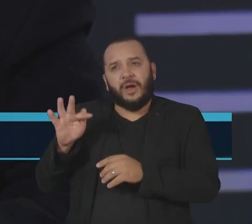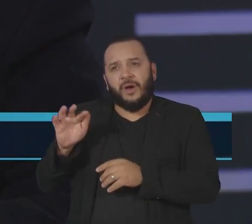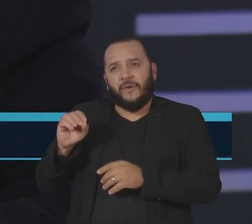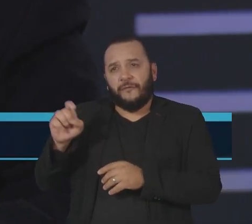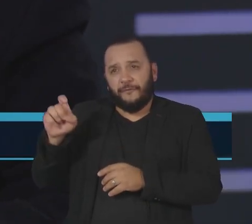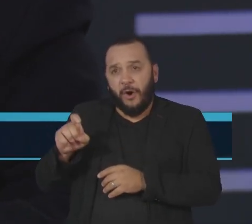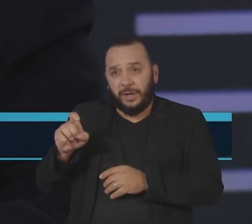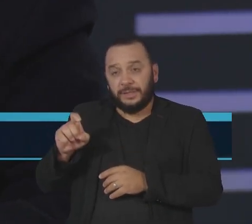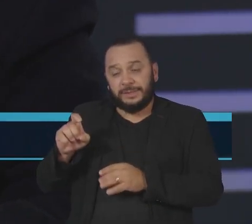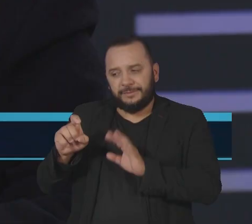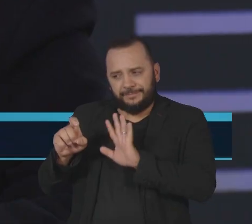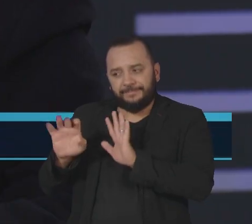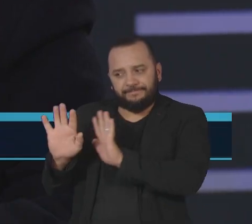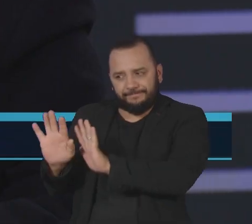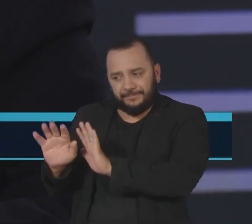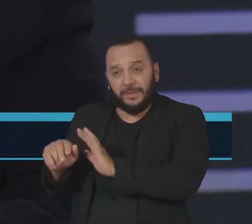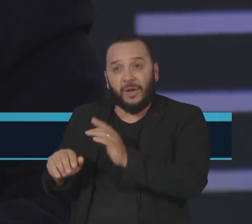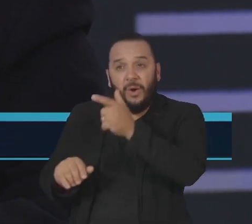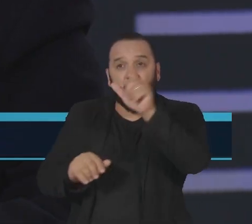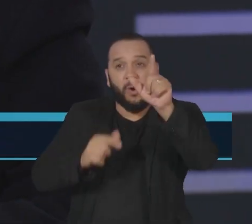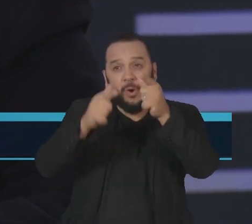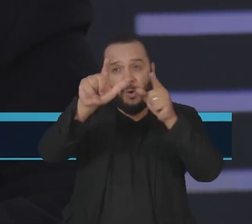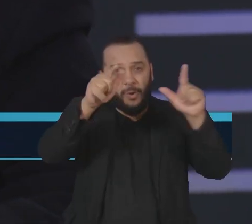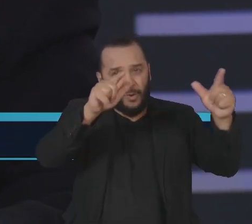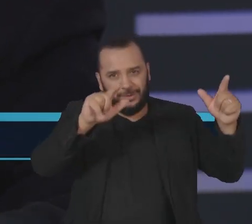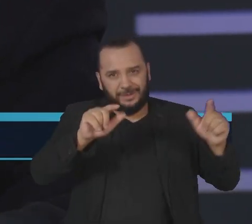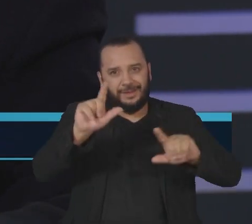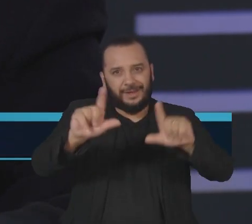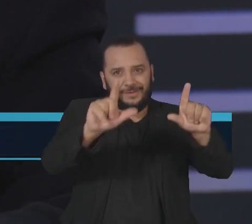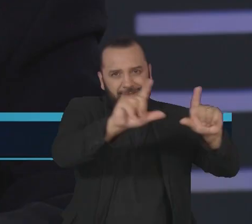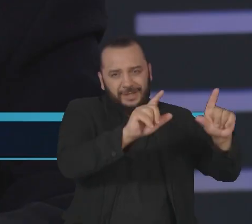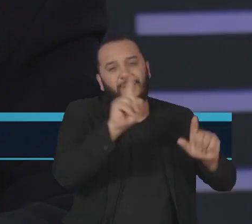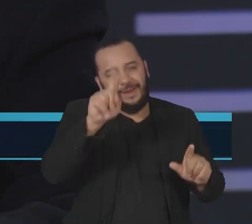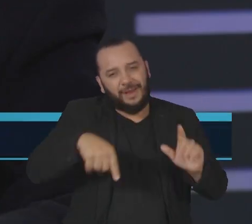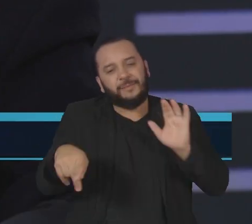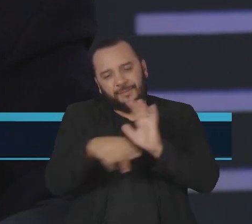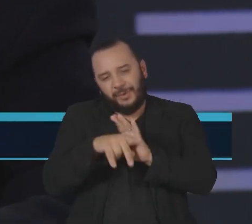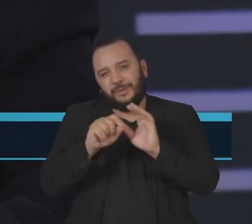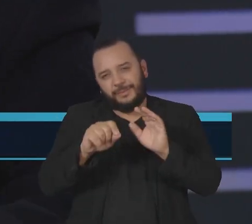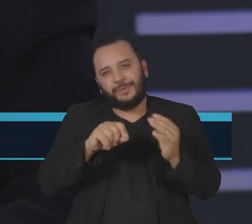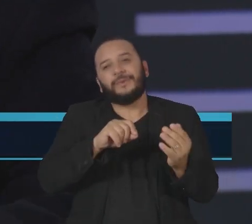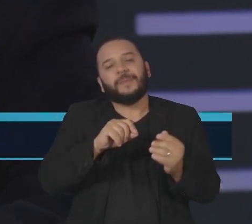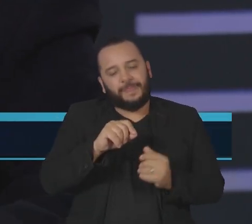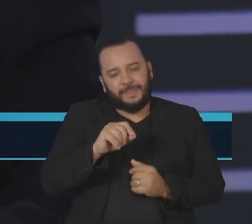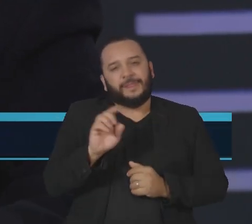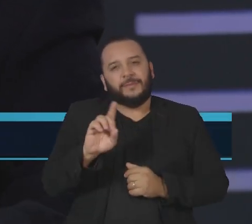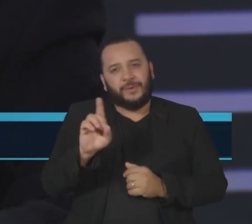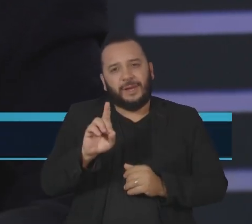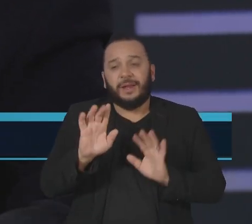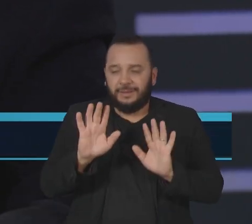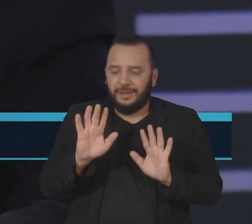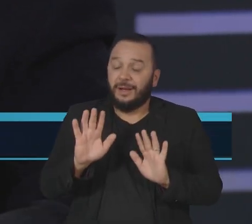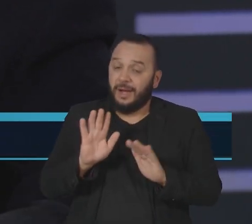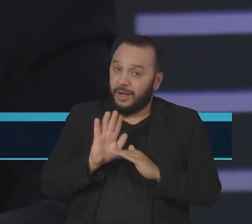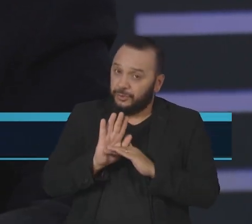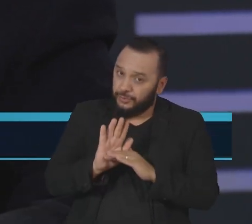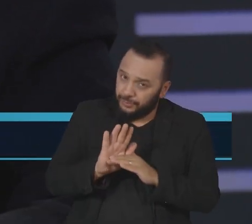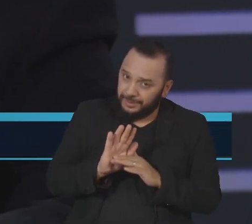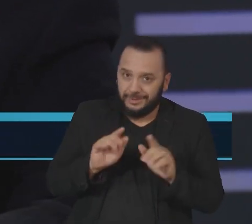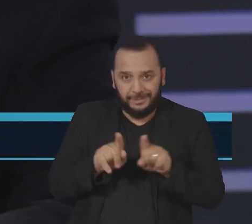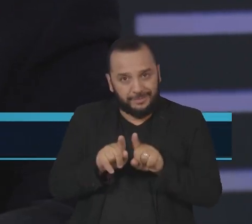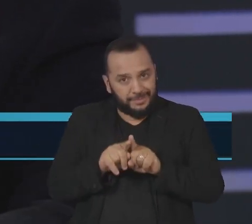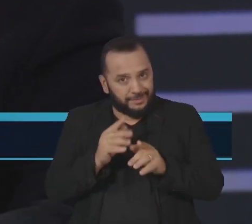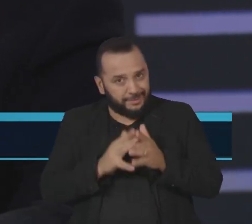mídia americana, é completamente democrata, isso não há nenhuma dúvida. Então, isso ajuda e atrapalha. Ajuda